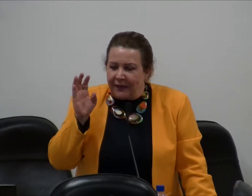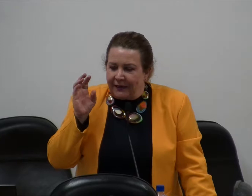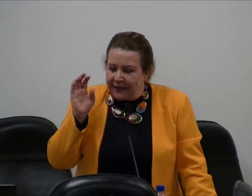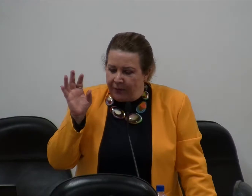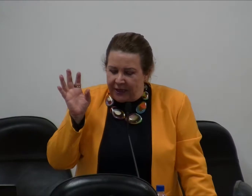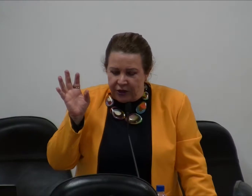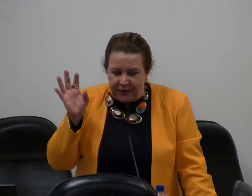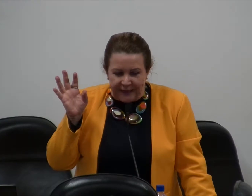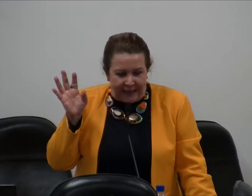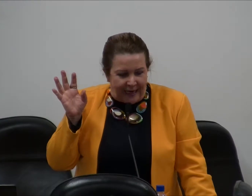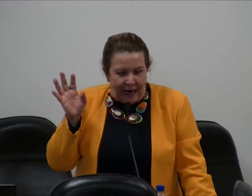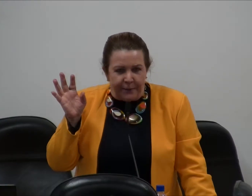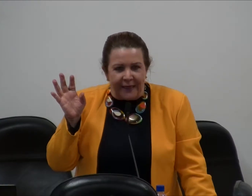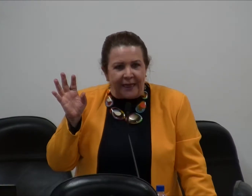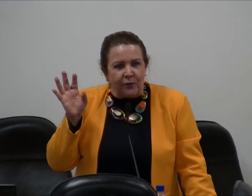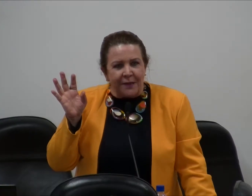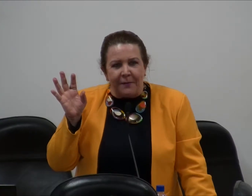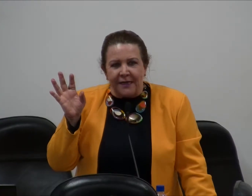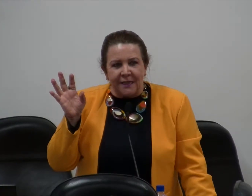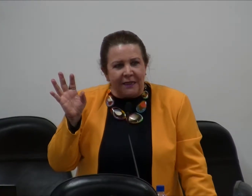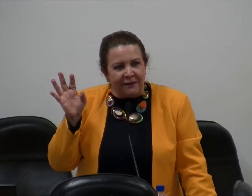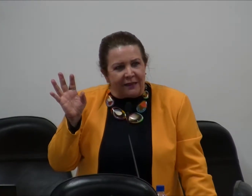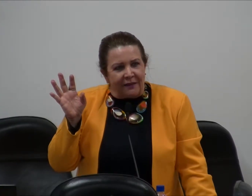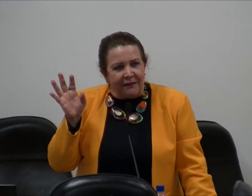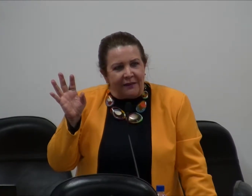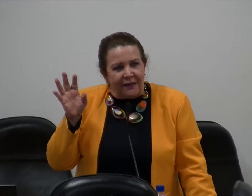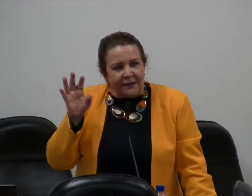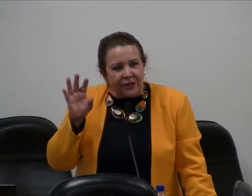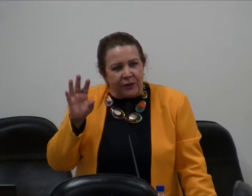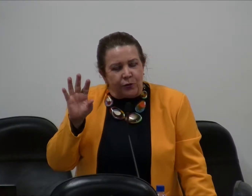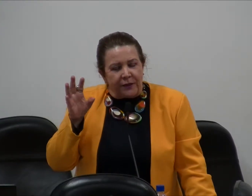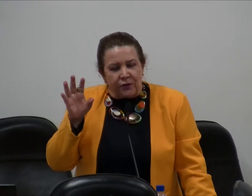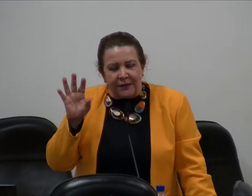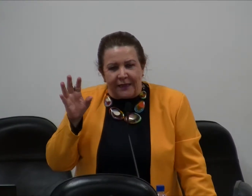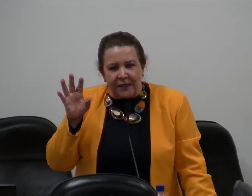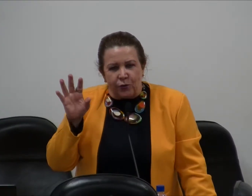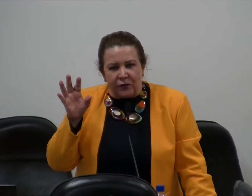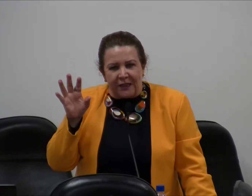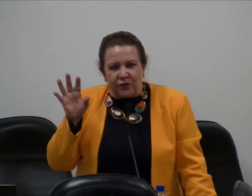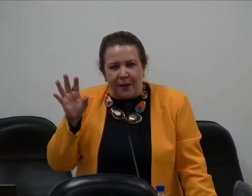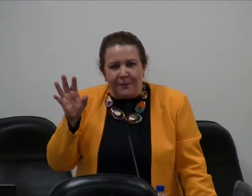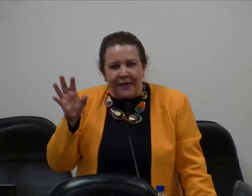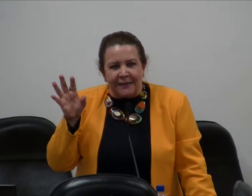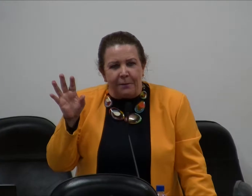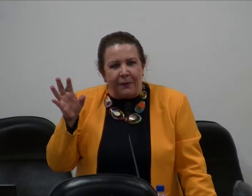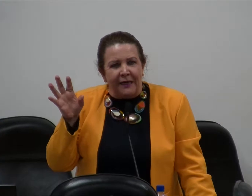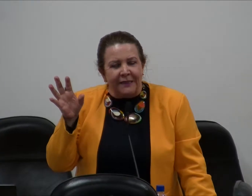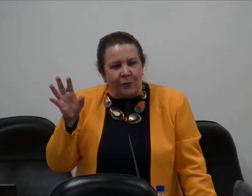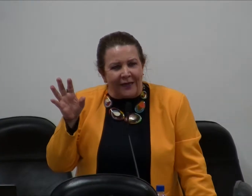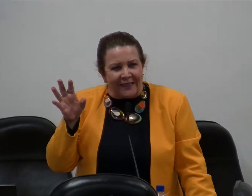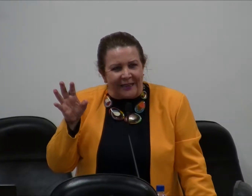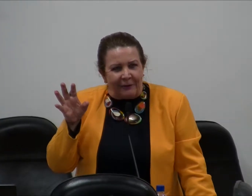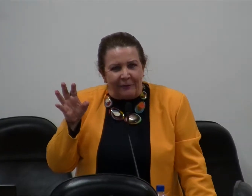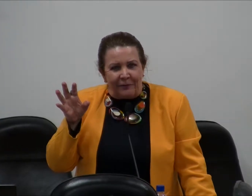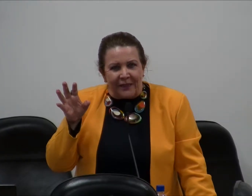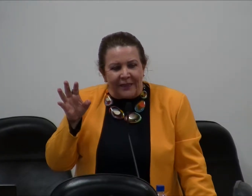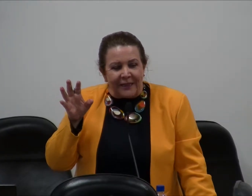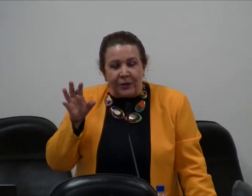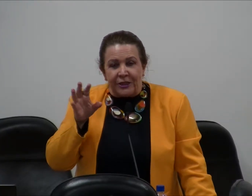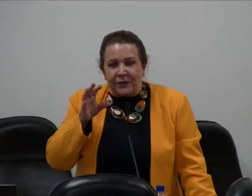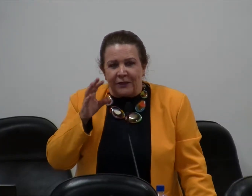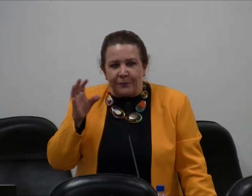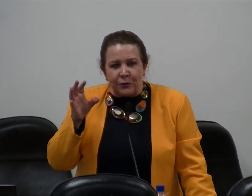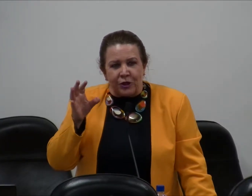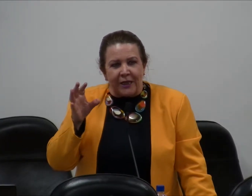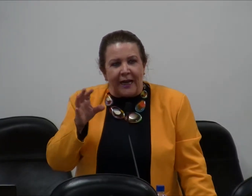Secap. Tem uma região da Secap ali que é a coisa mais linda. Acho que são duas ou três famílias que plantam ali.